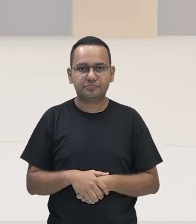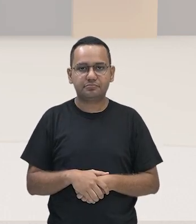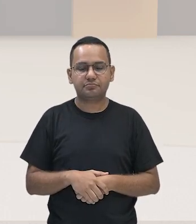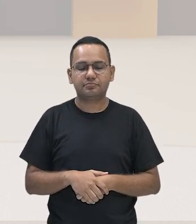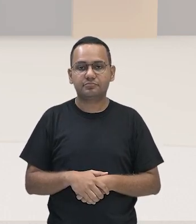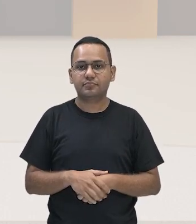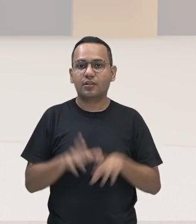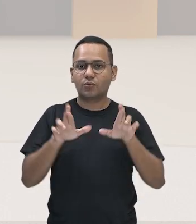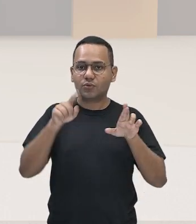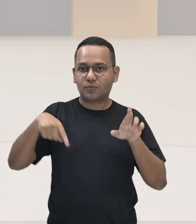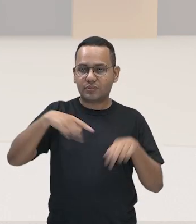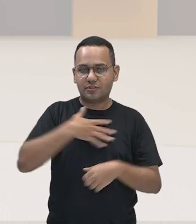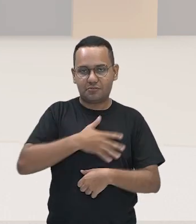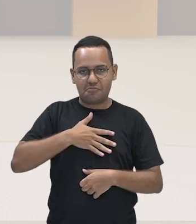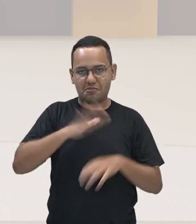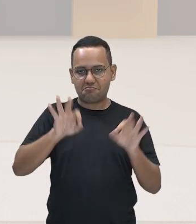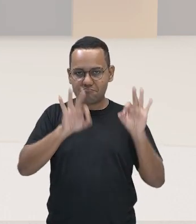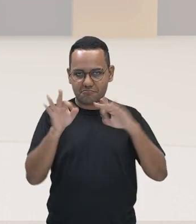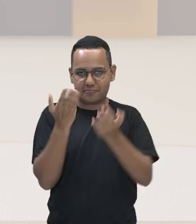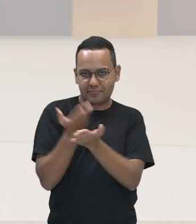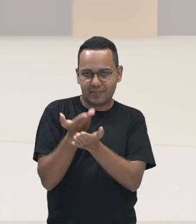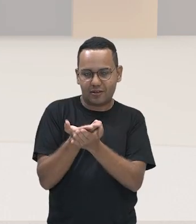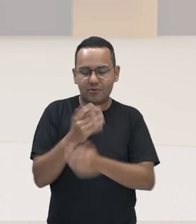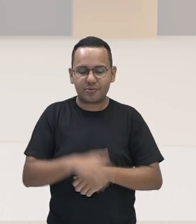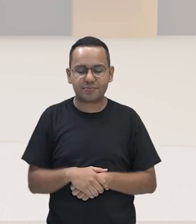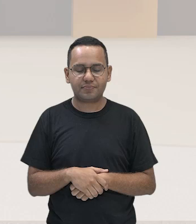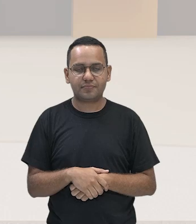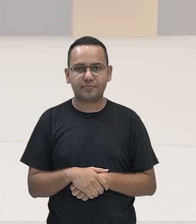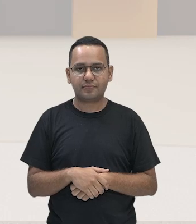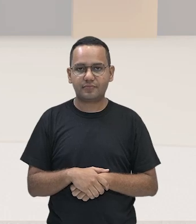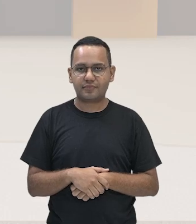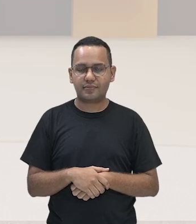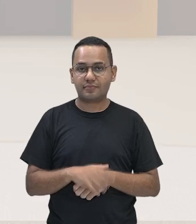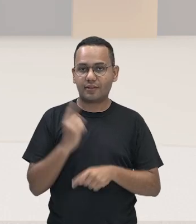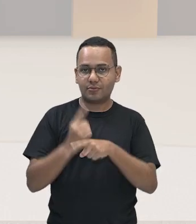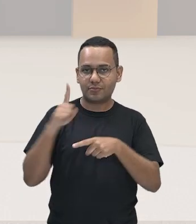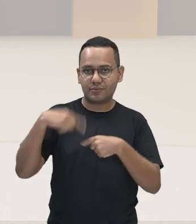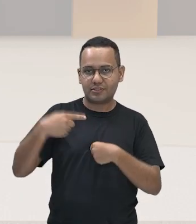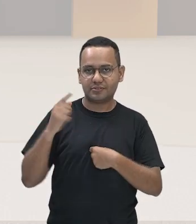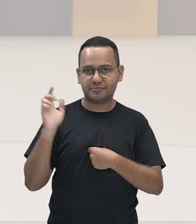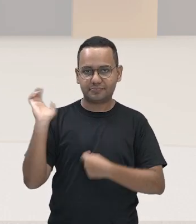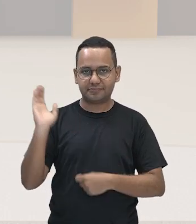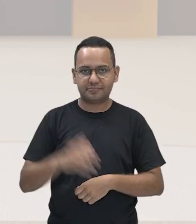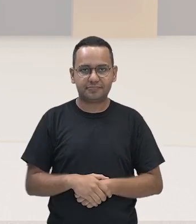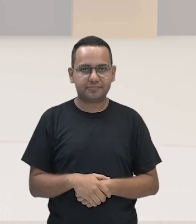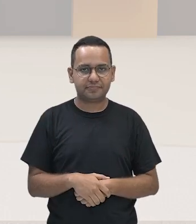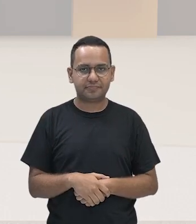tenham gostado e aprendido bastante e nos encontramos aqui numa próxima oportunidade.